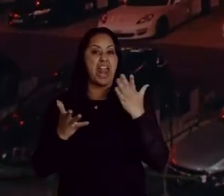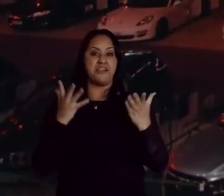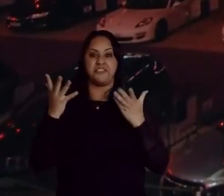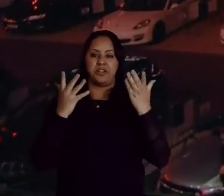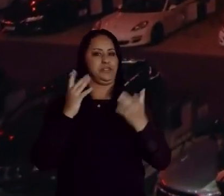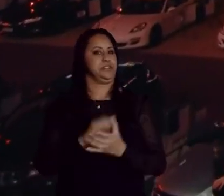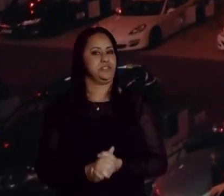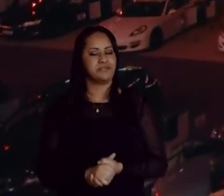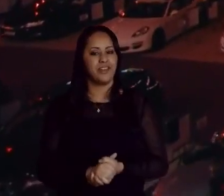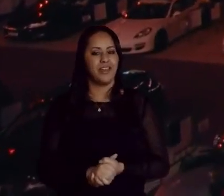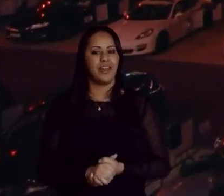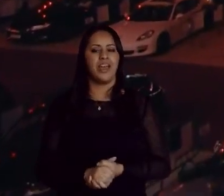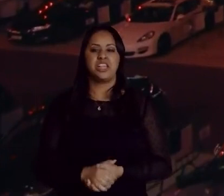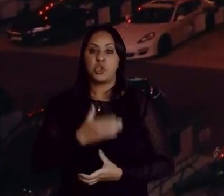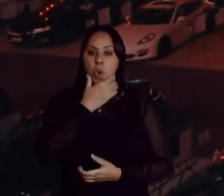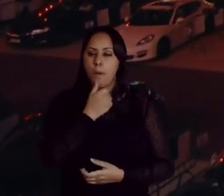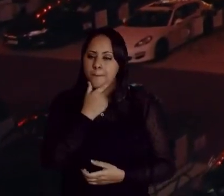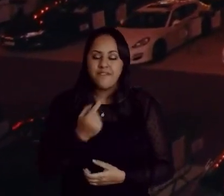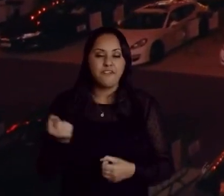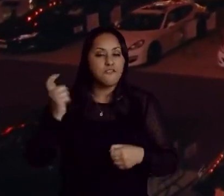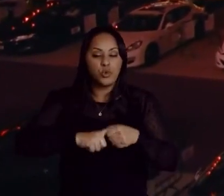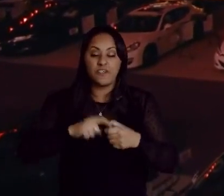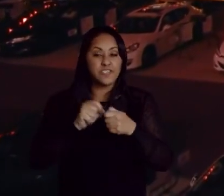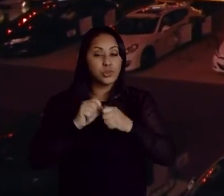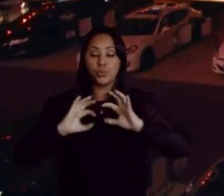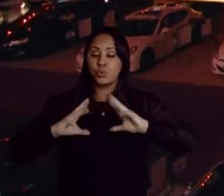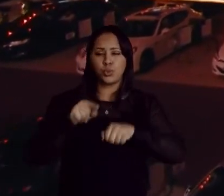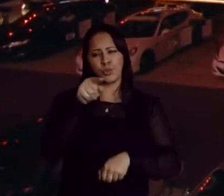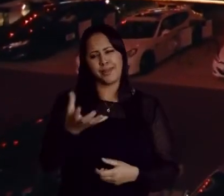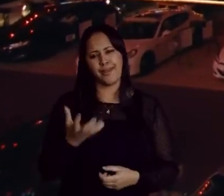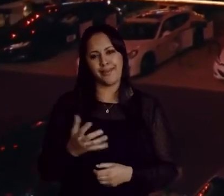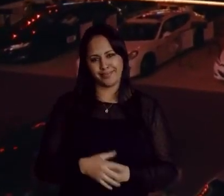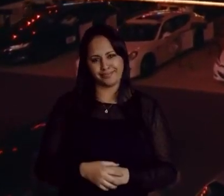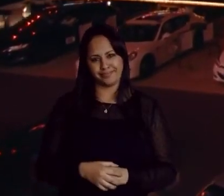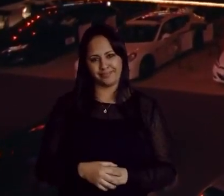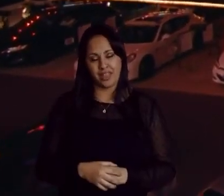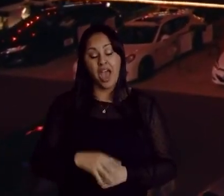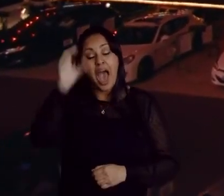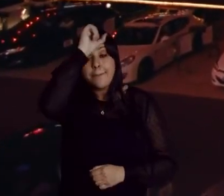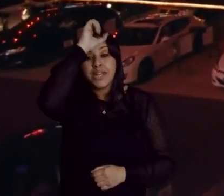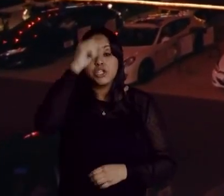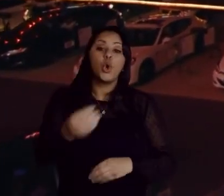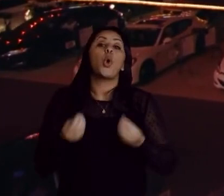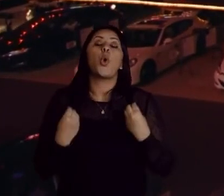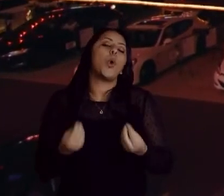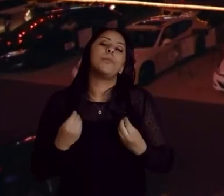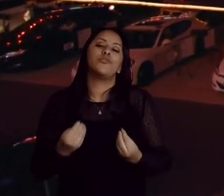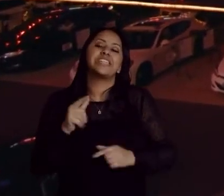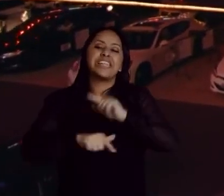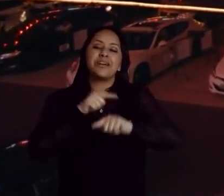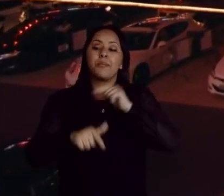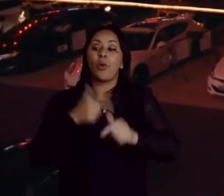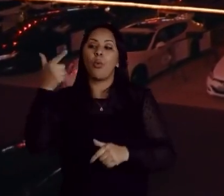sensacional. Minha filha, esse homem vai voltar fazendo tudo que você quer. Aprende como que você trabalha